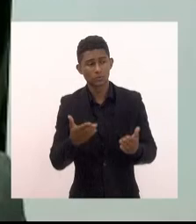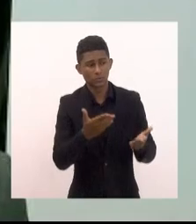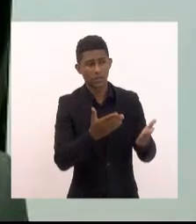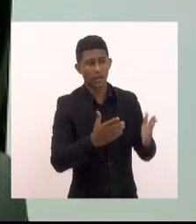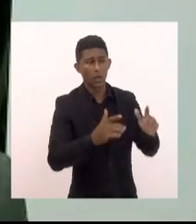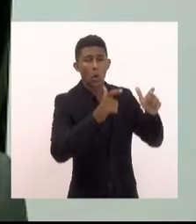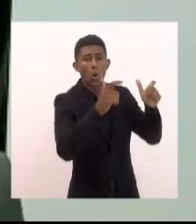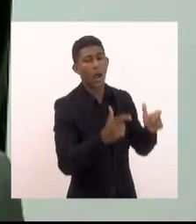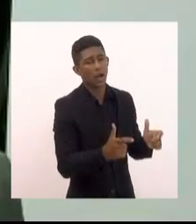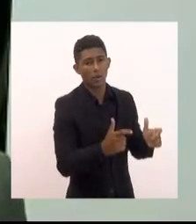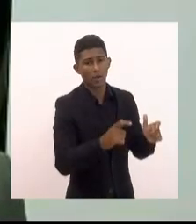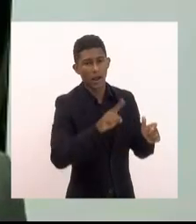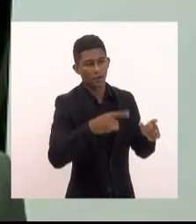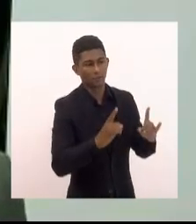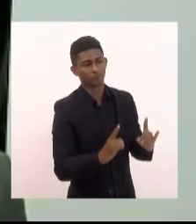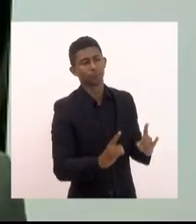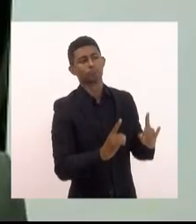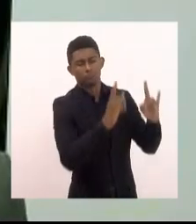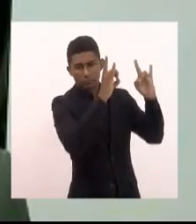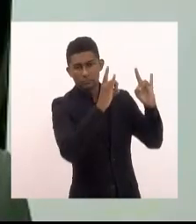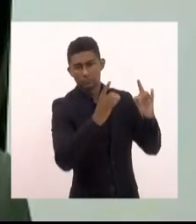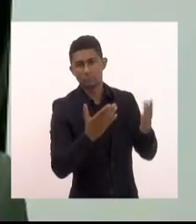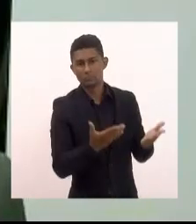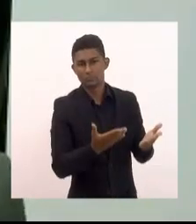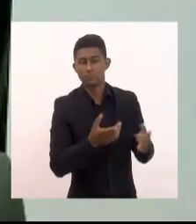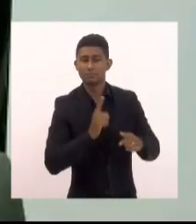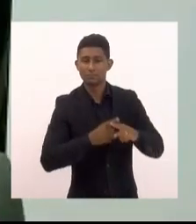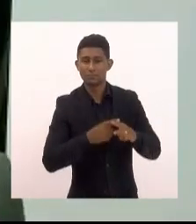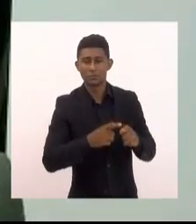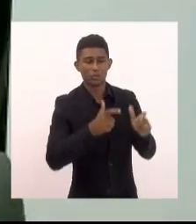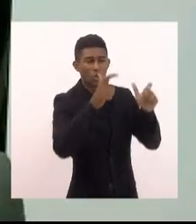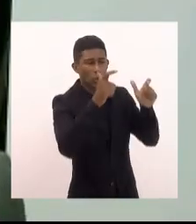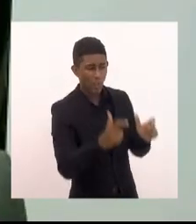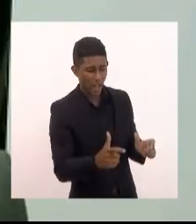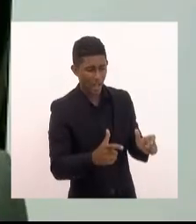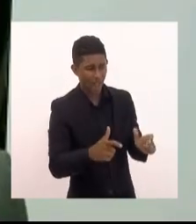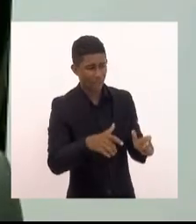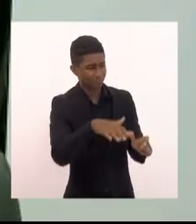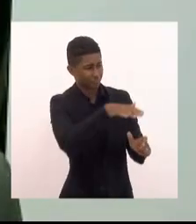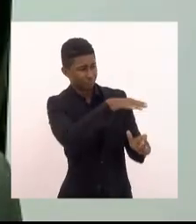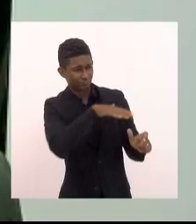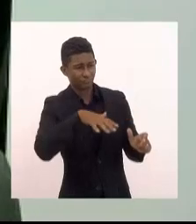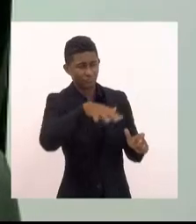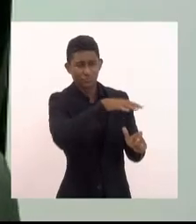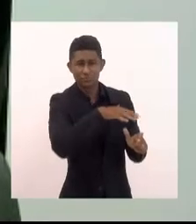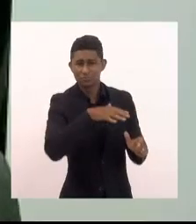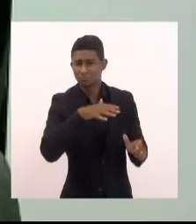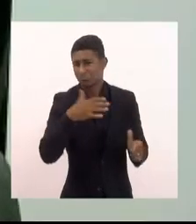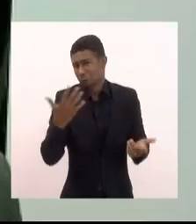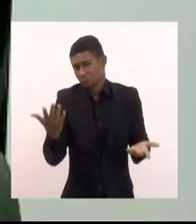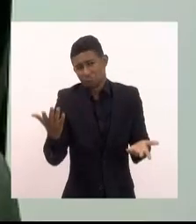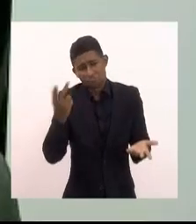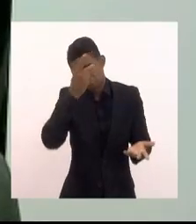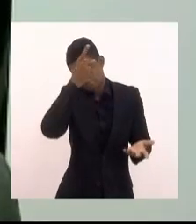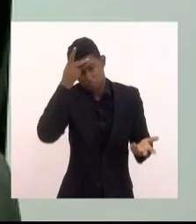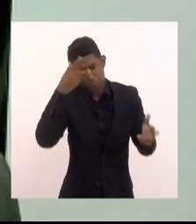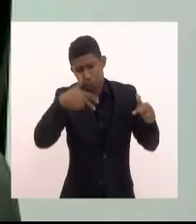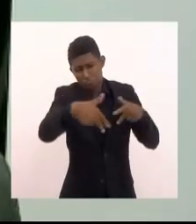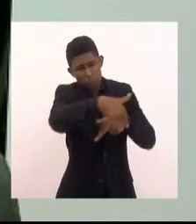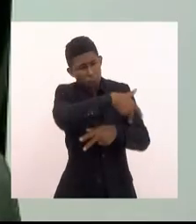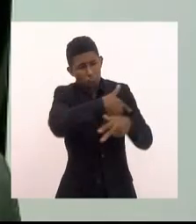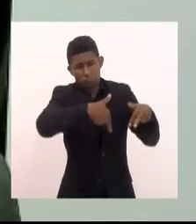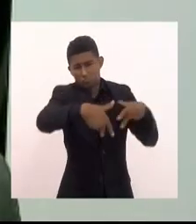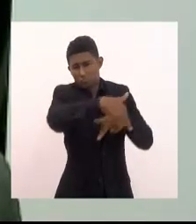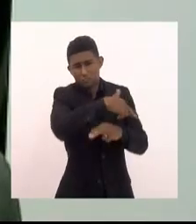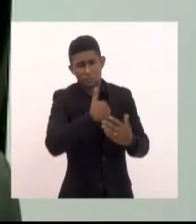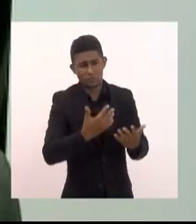seria o imóvel, porque, evidentemente, o logradouro é público, não vai ficar sob a égide do